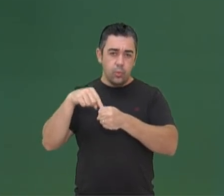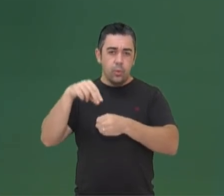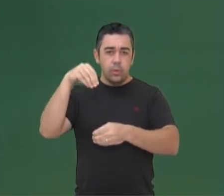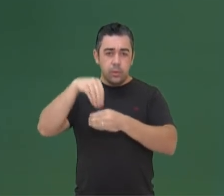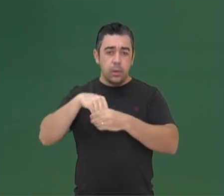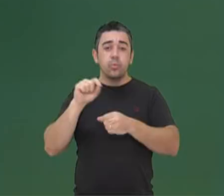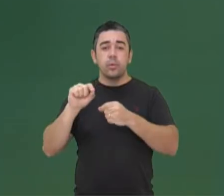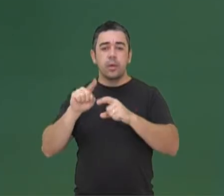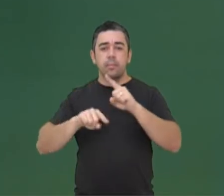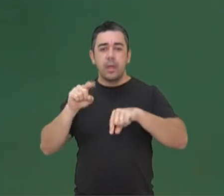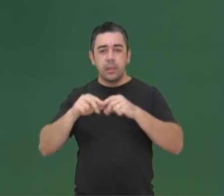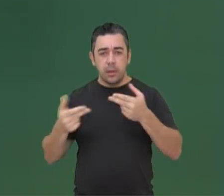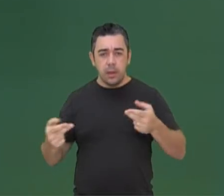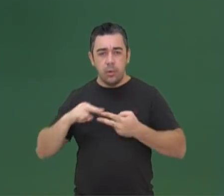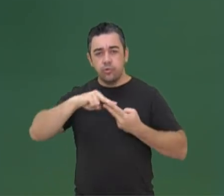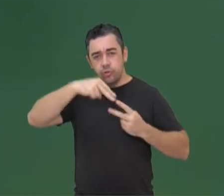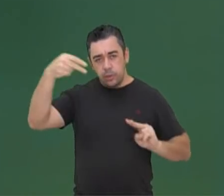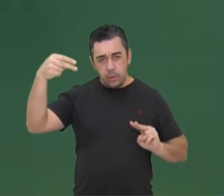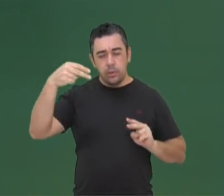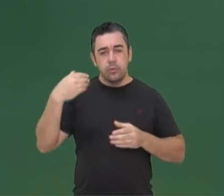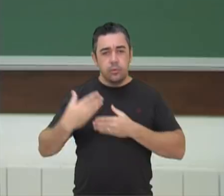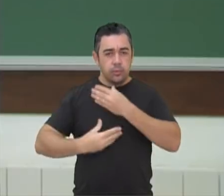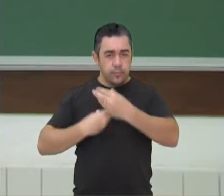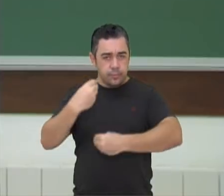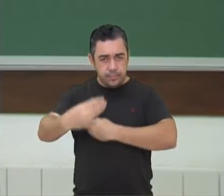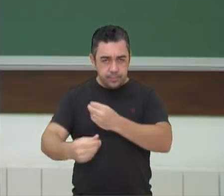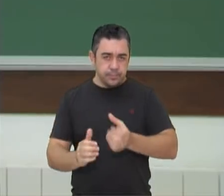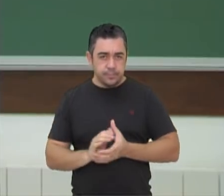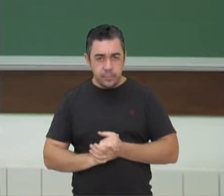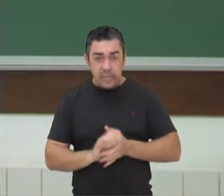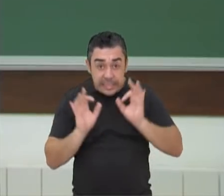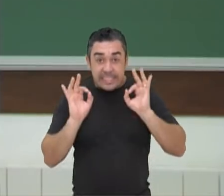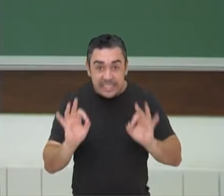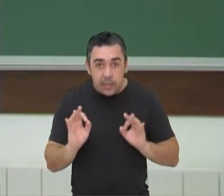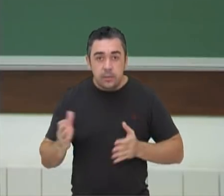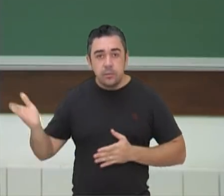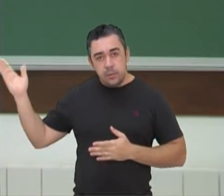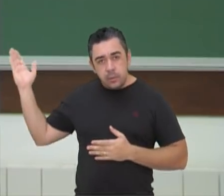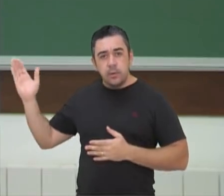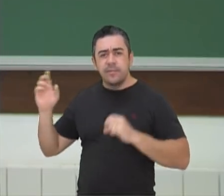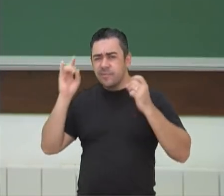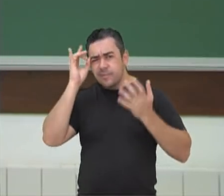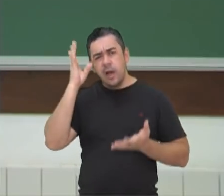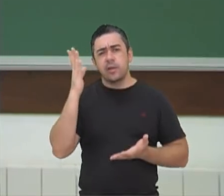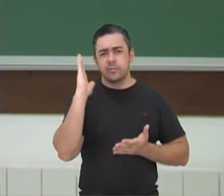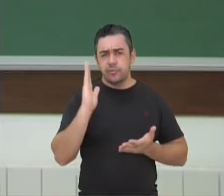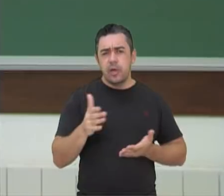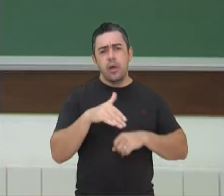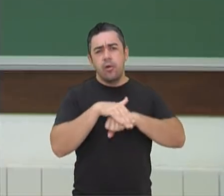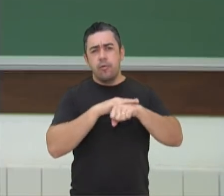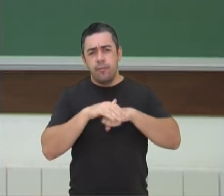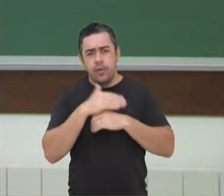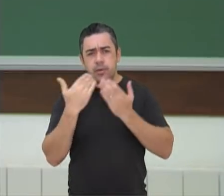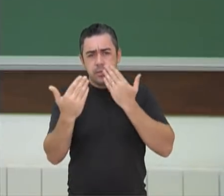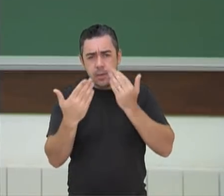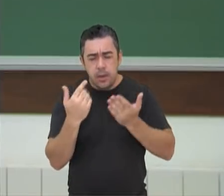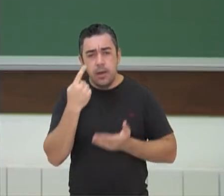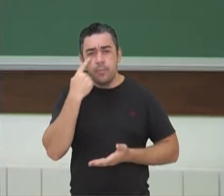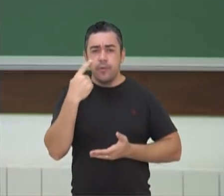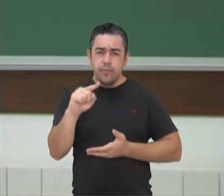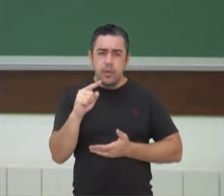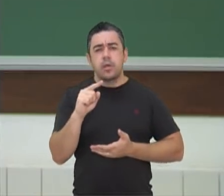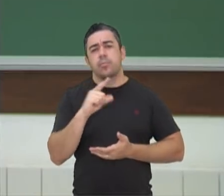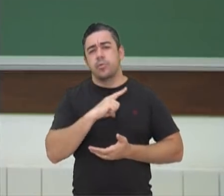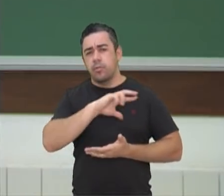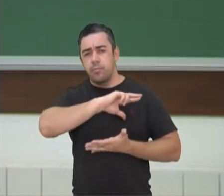que contém o material hereditário. Acertaram esse exercício? Era bem fácil, a gente conversou, nós vimos